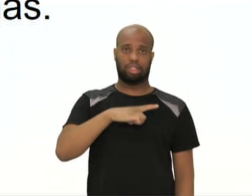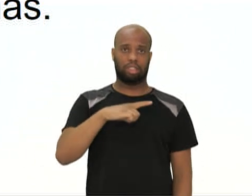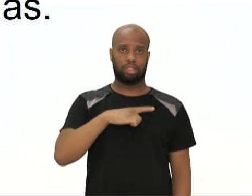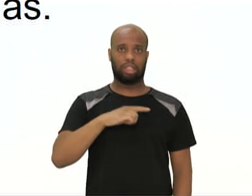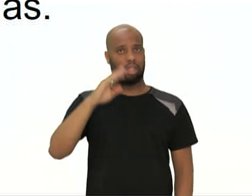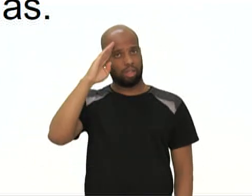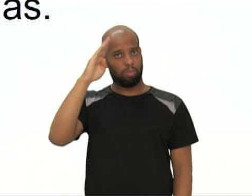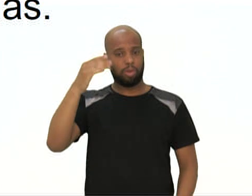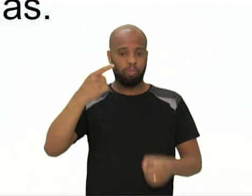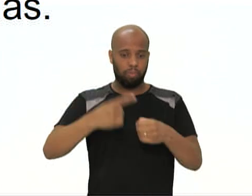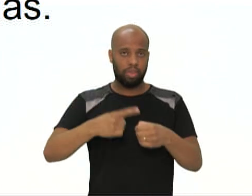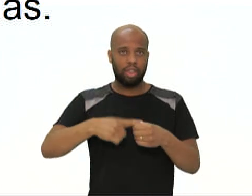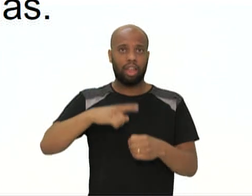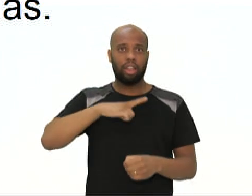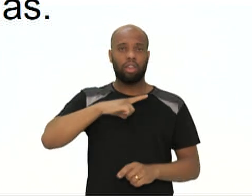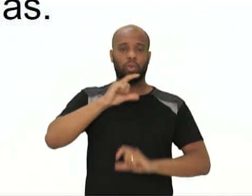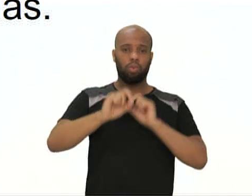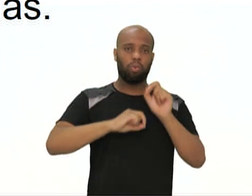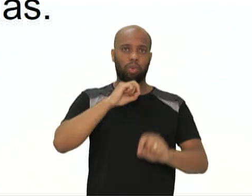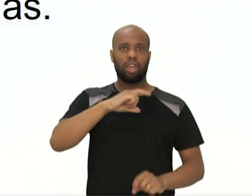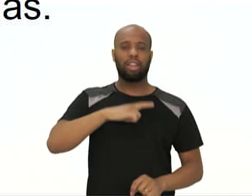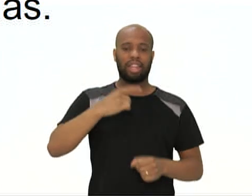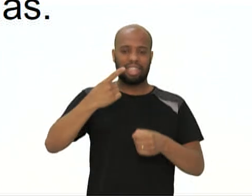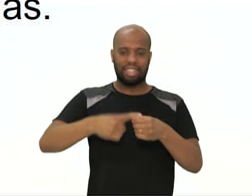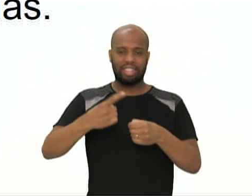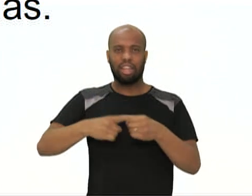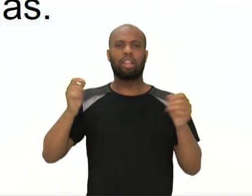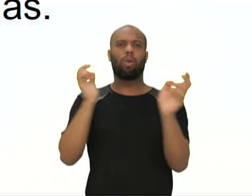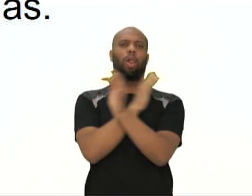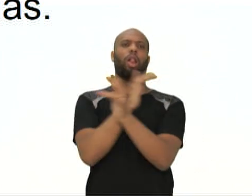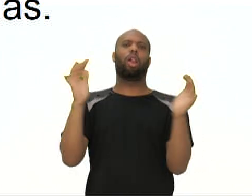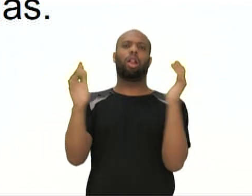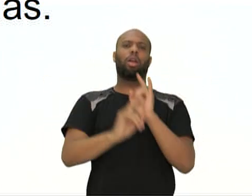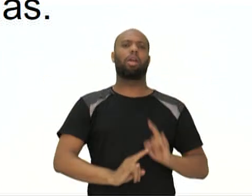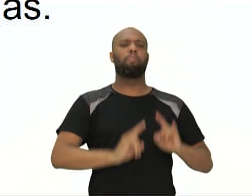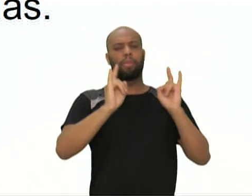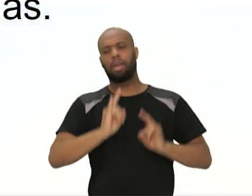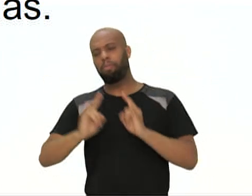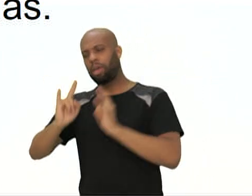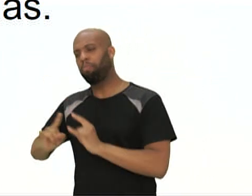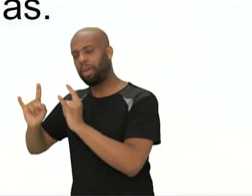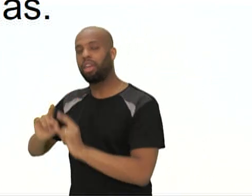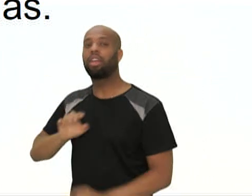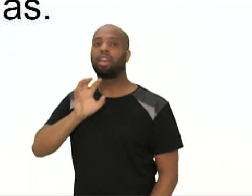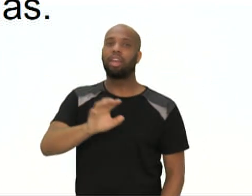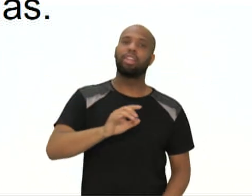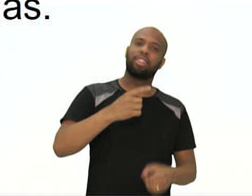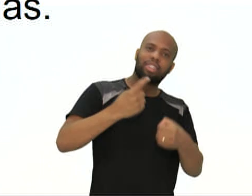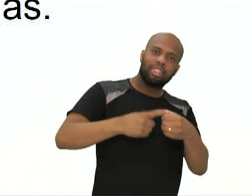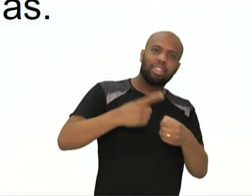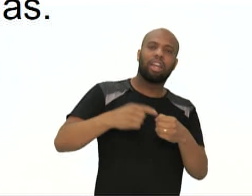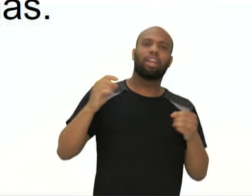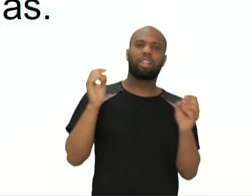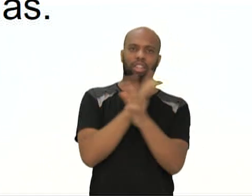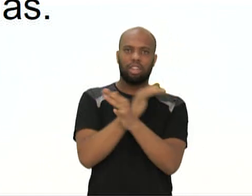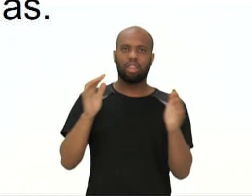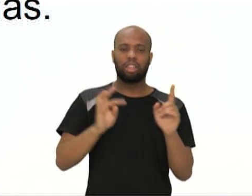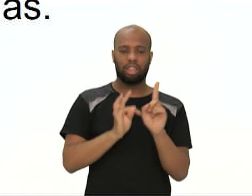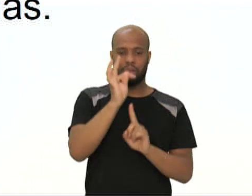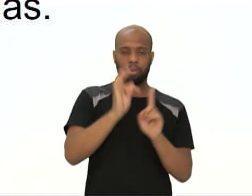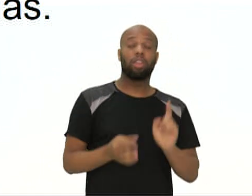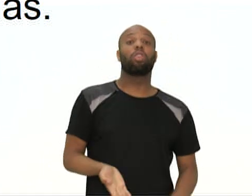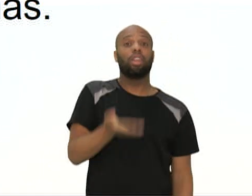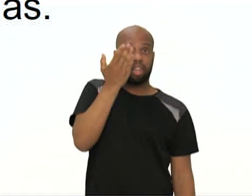principalmente nas cidades com elevado grau de urbanização. Nestas cidades, a temperatura média costuma ser